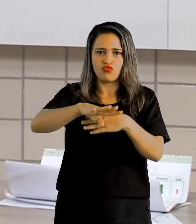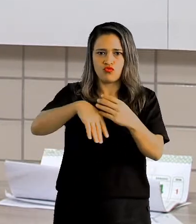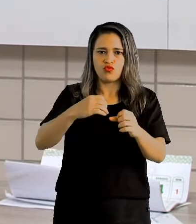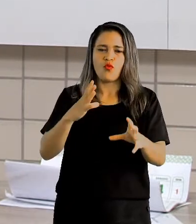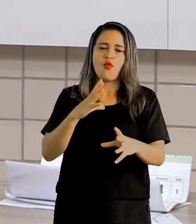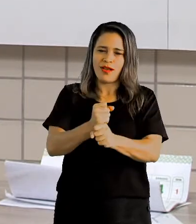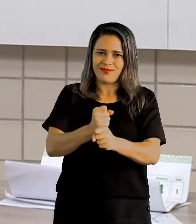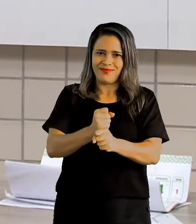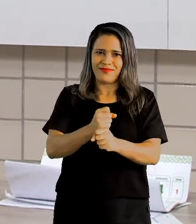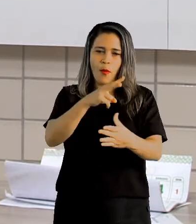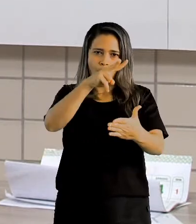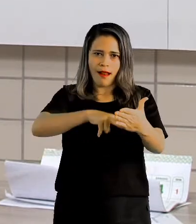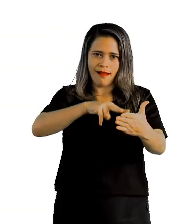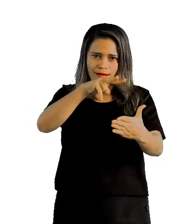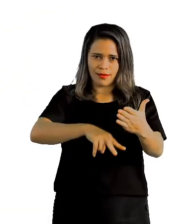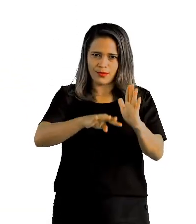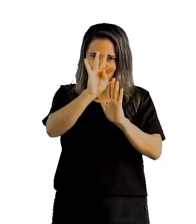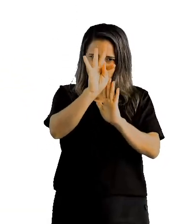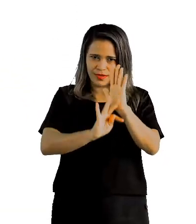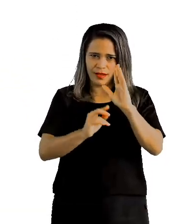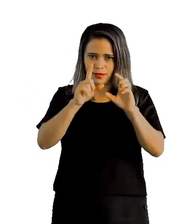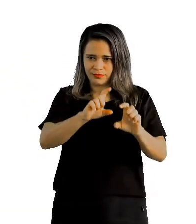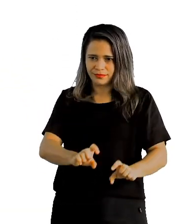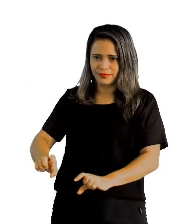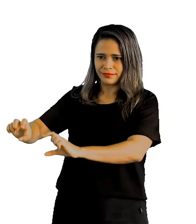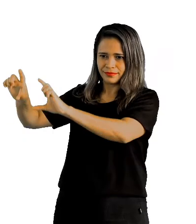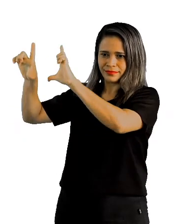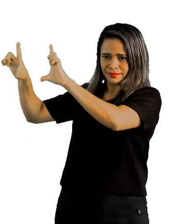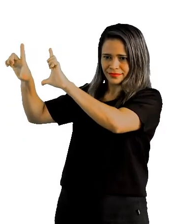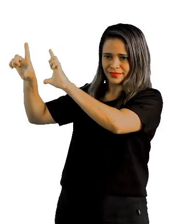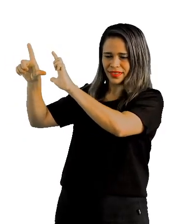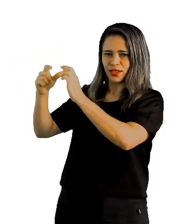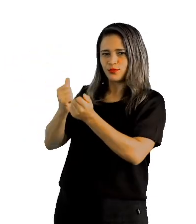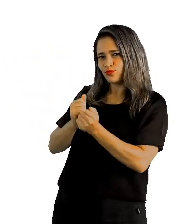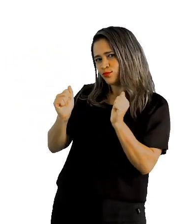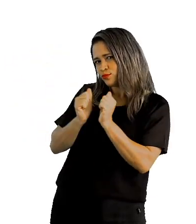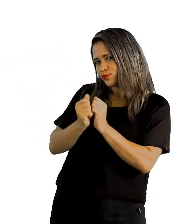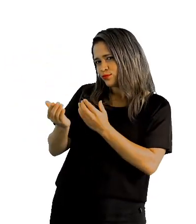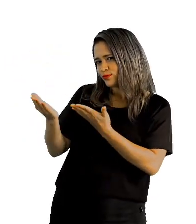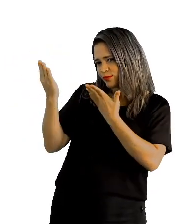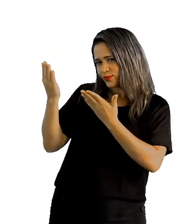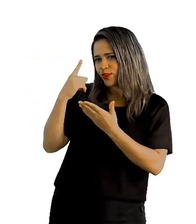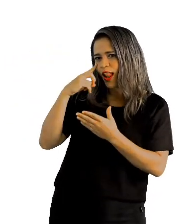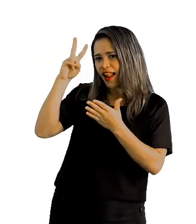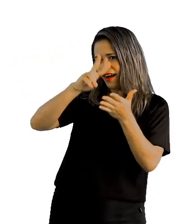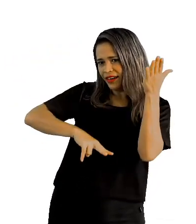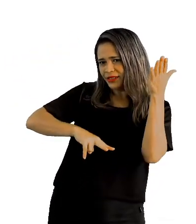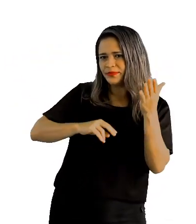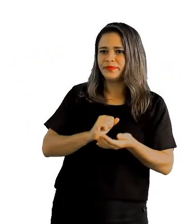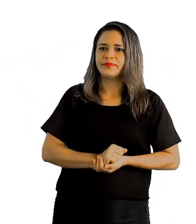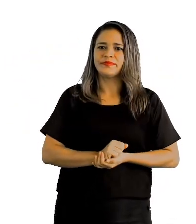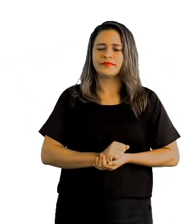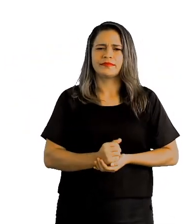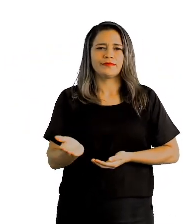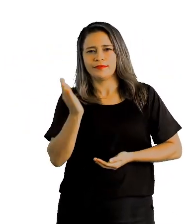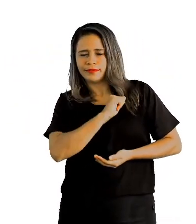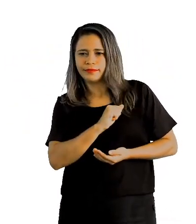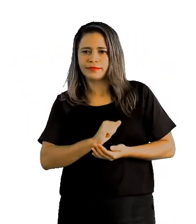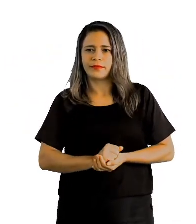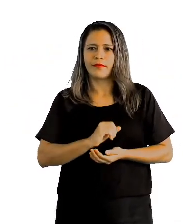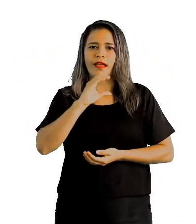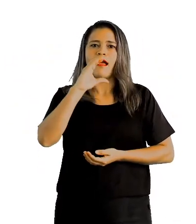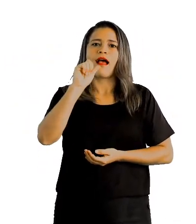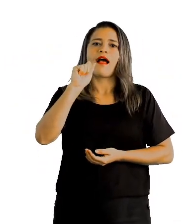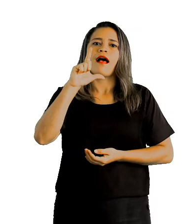leitura desse texto. Ele vai estar na tela e vocês vão acompanhar comigo. Podemos ler? Então vamos lá.